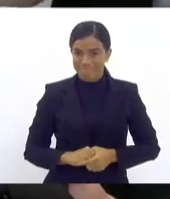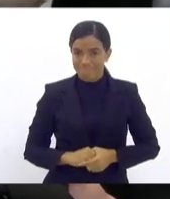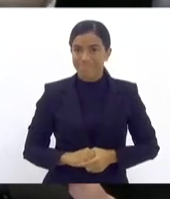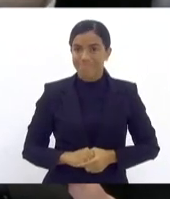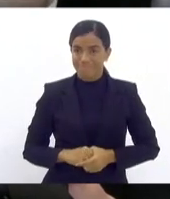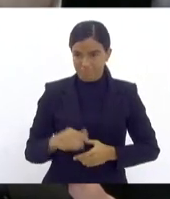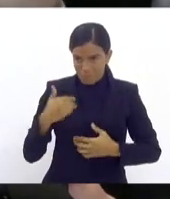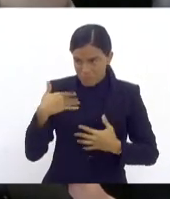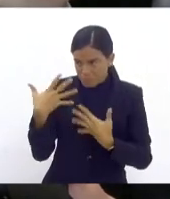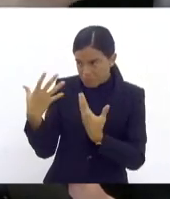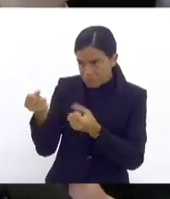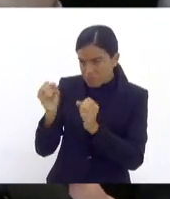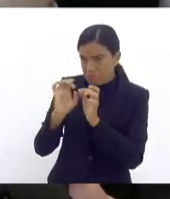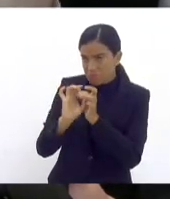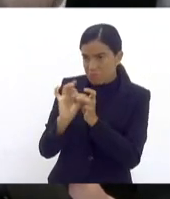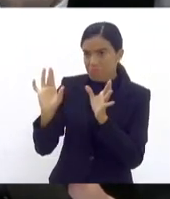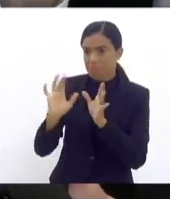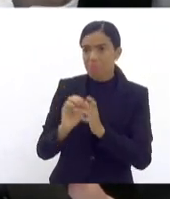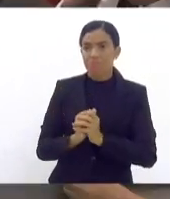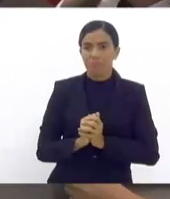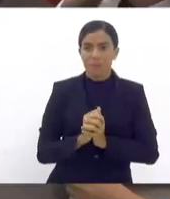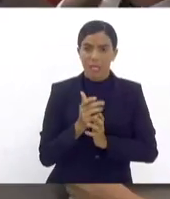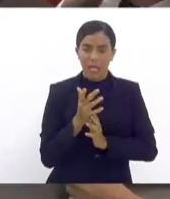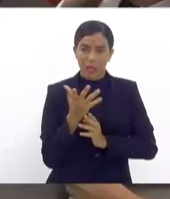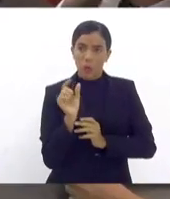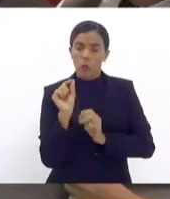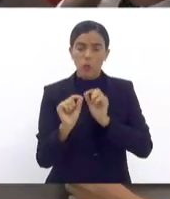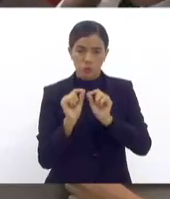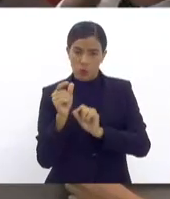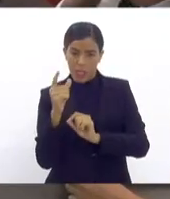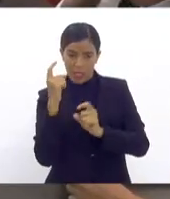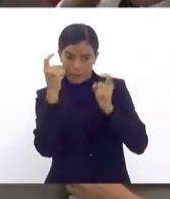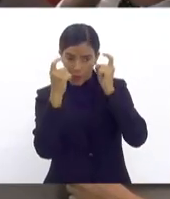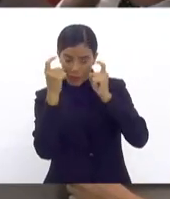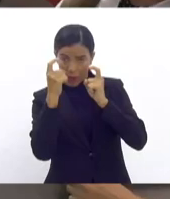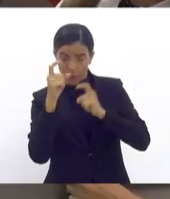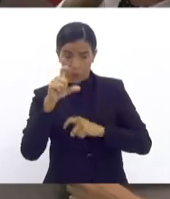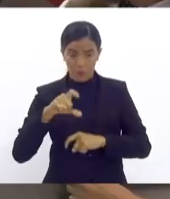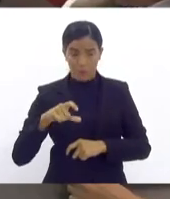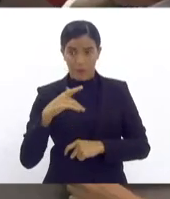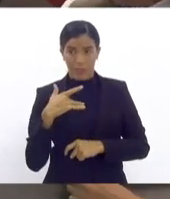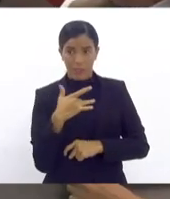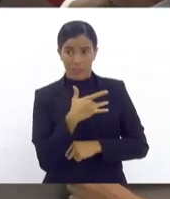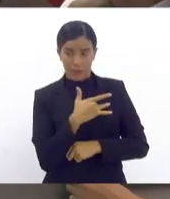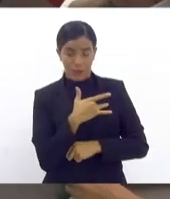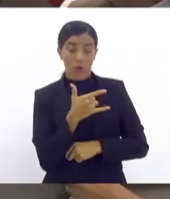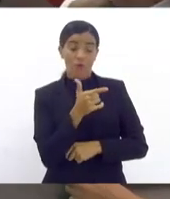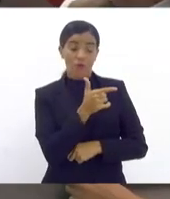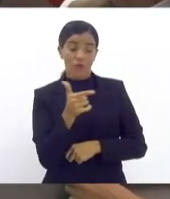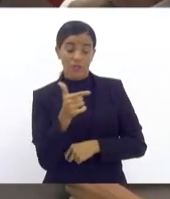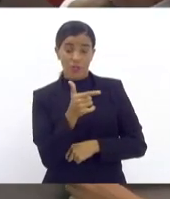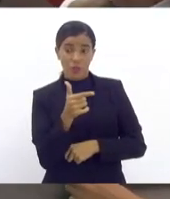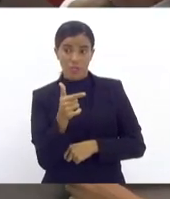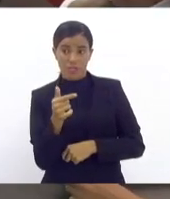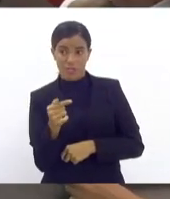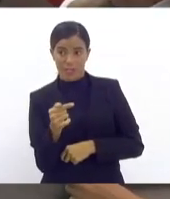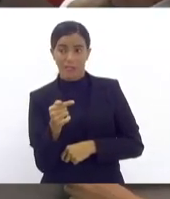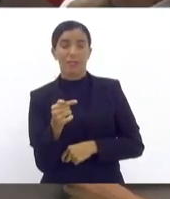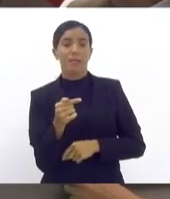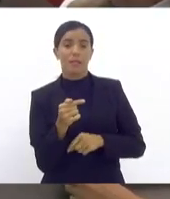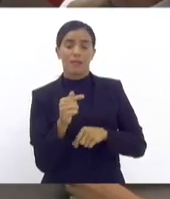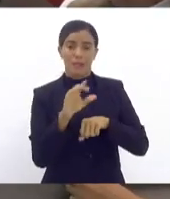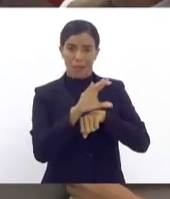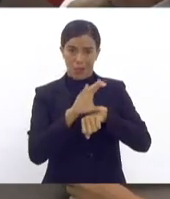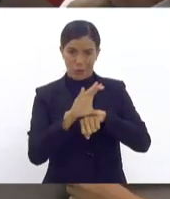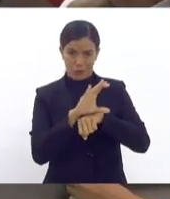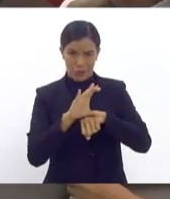permite, deputado, aí Vossa Excelência de fato está salvando a questão dos planos no que diz respeito ao 22.7 da Constituição, mas a questão de